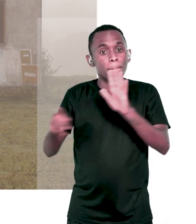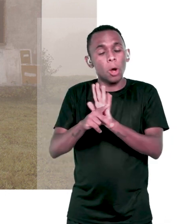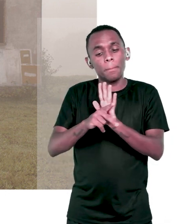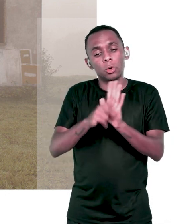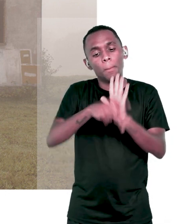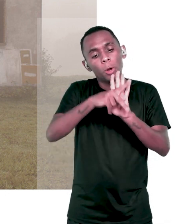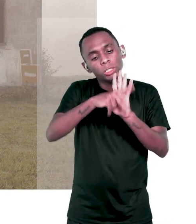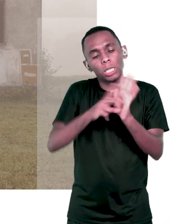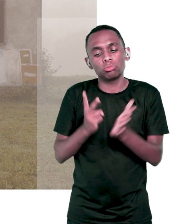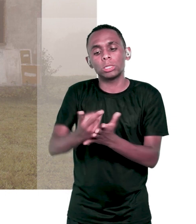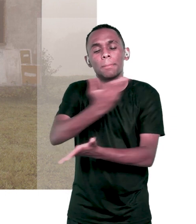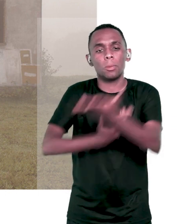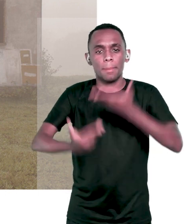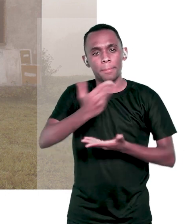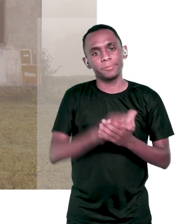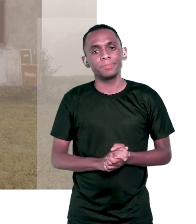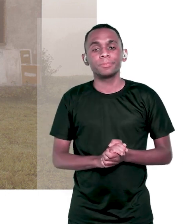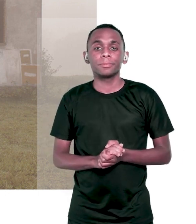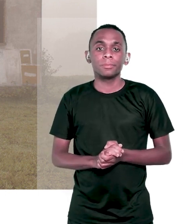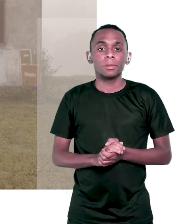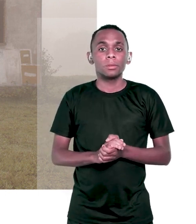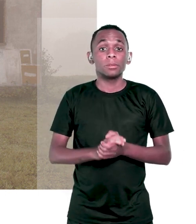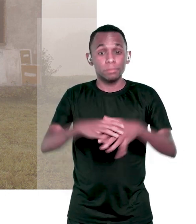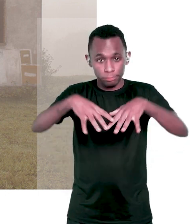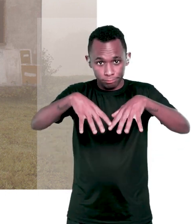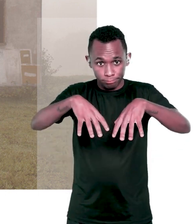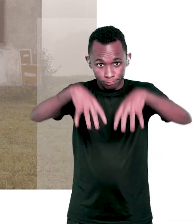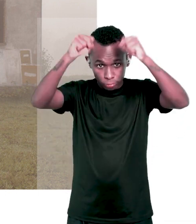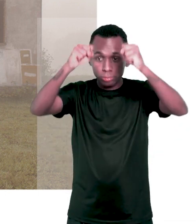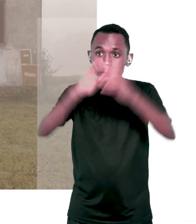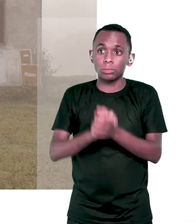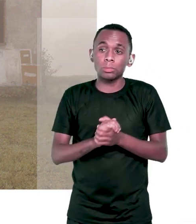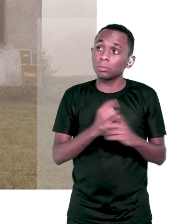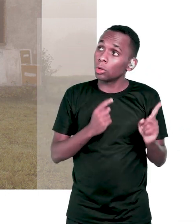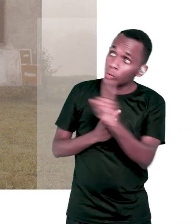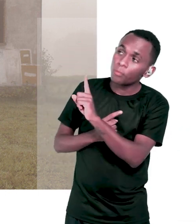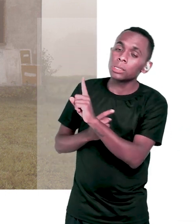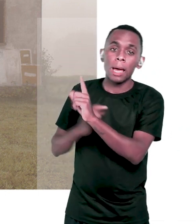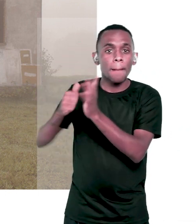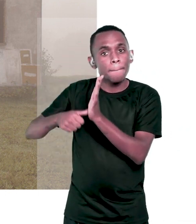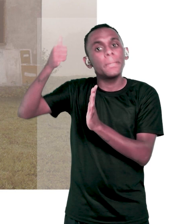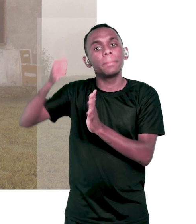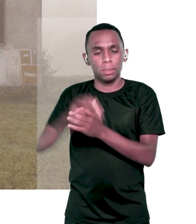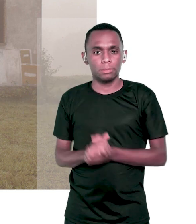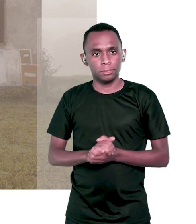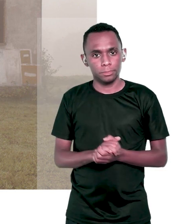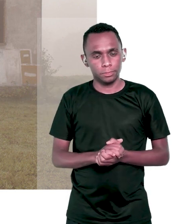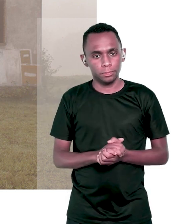ou em locais um pouco incertos e num estado de